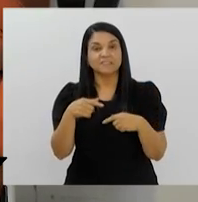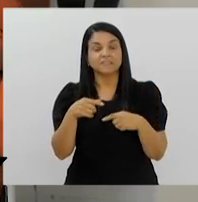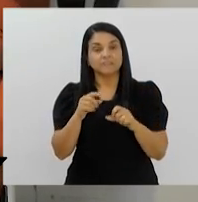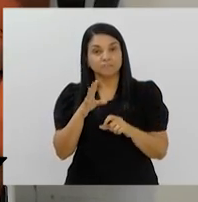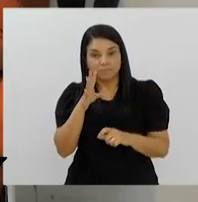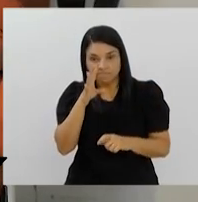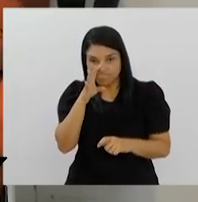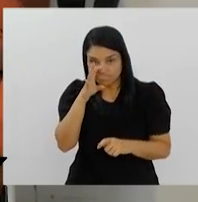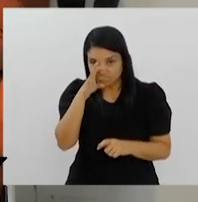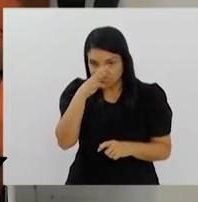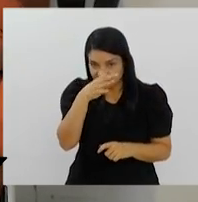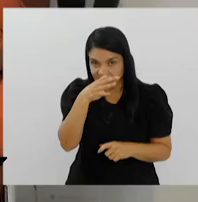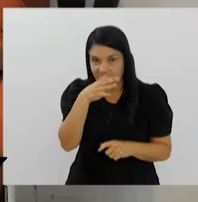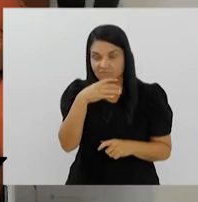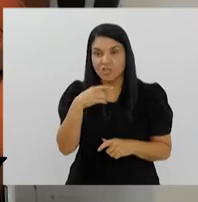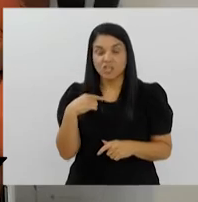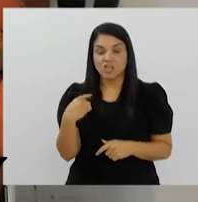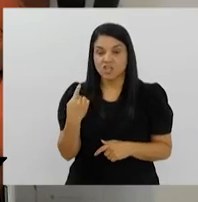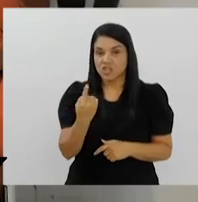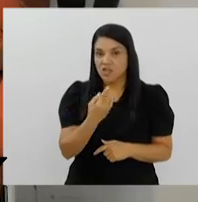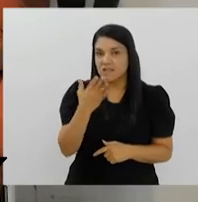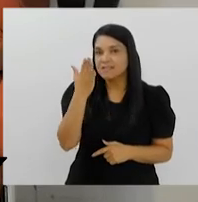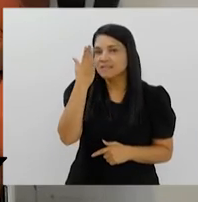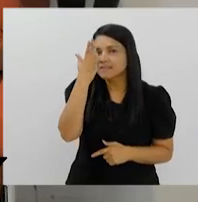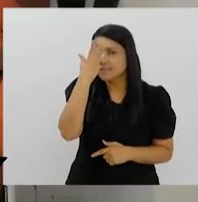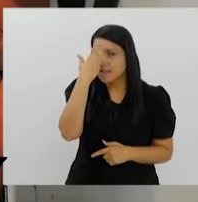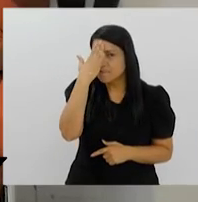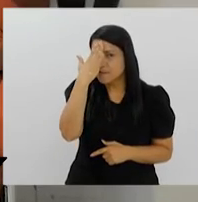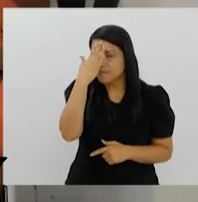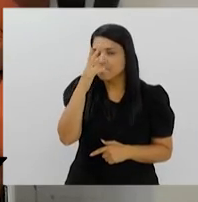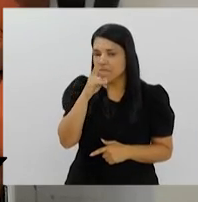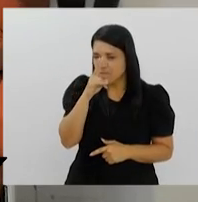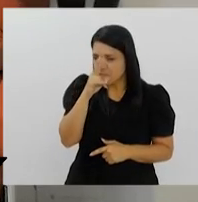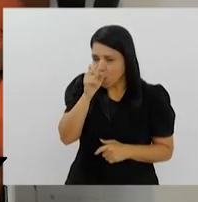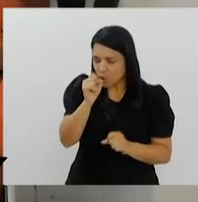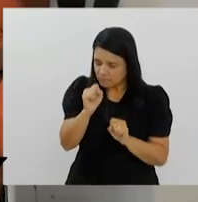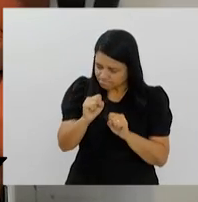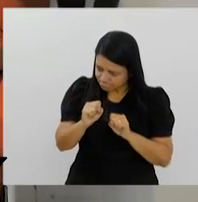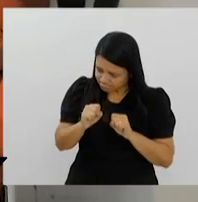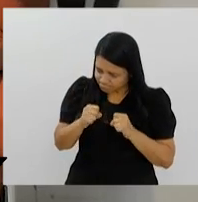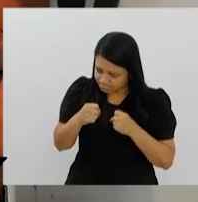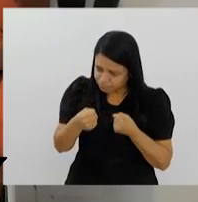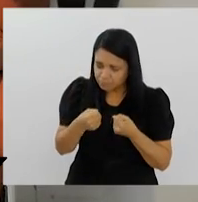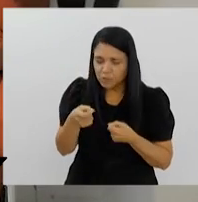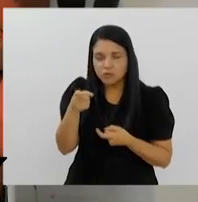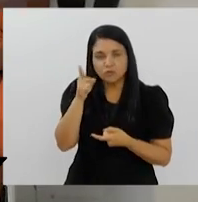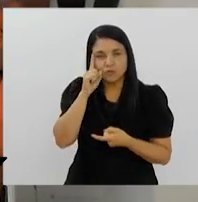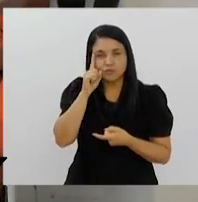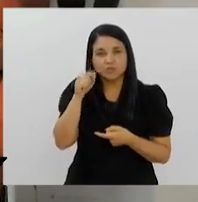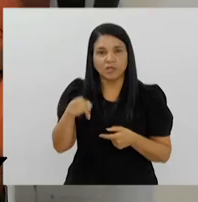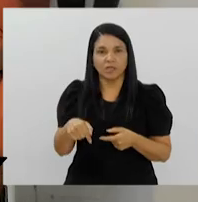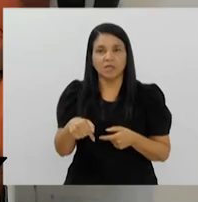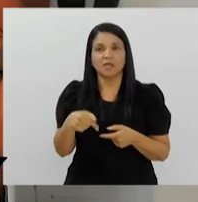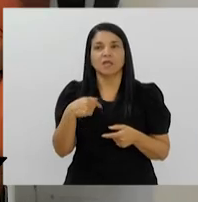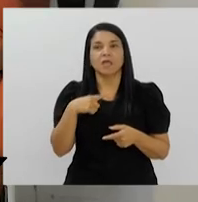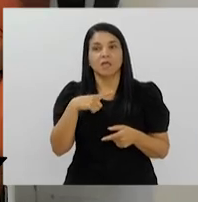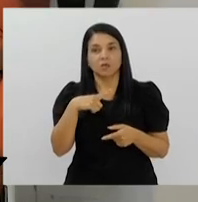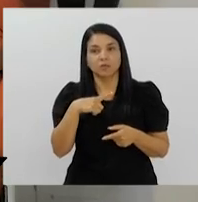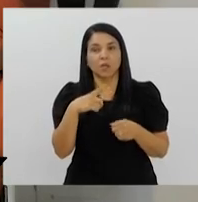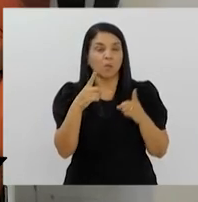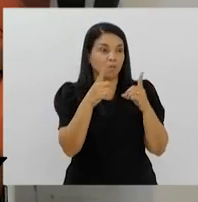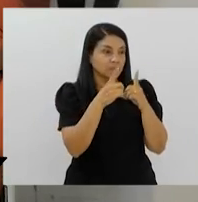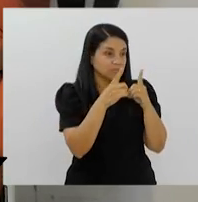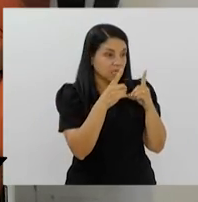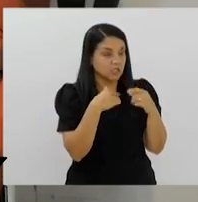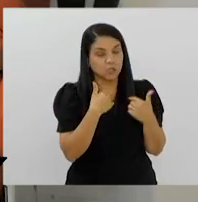resilientes mas só nós sabemos a força que nós fazemos para estar aqui cada dia é um dia que eu deixo de atender um paciente que eu não recebo